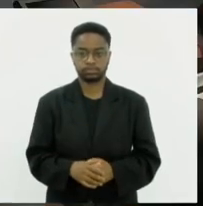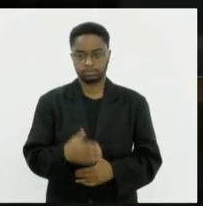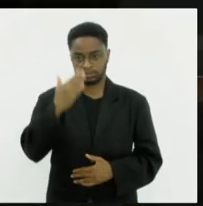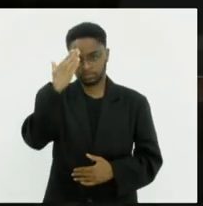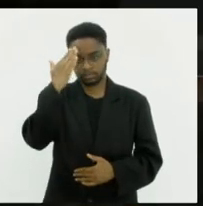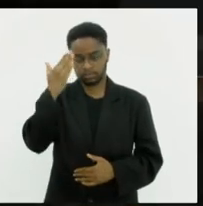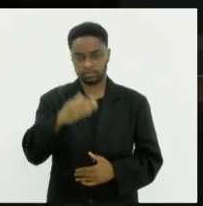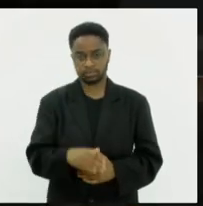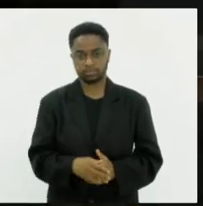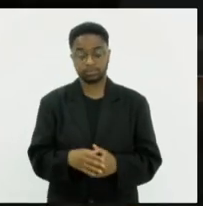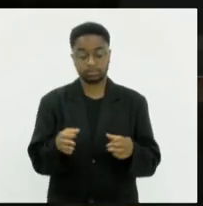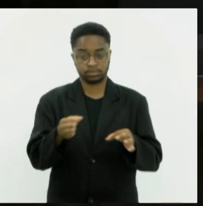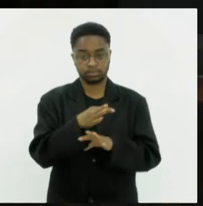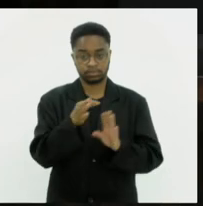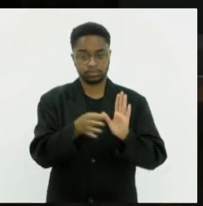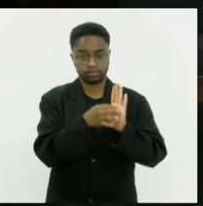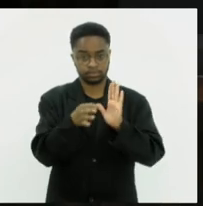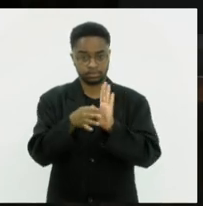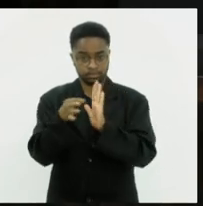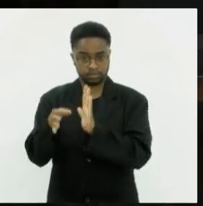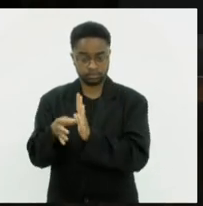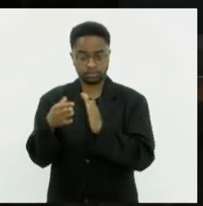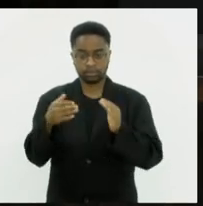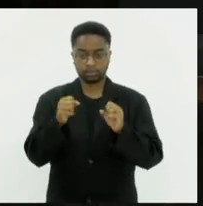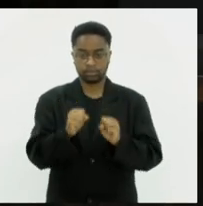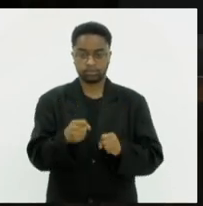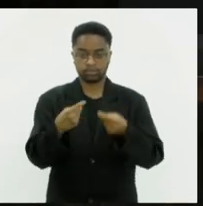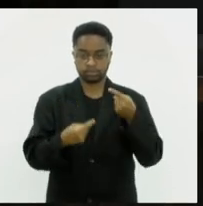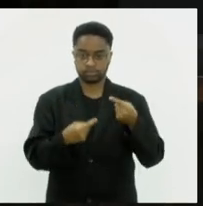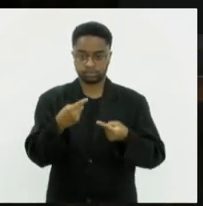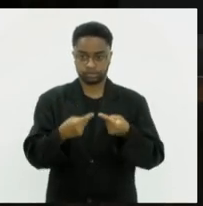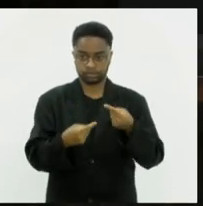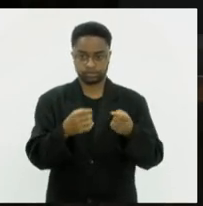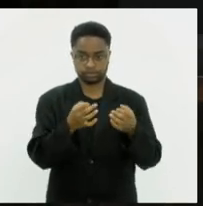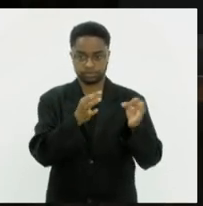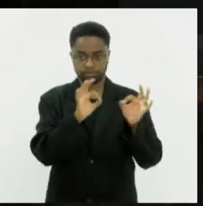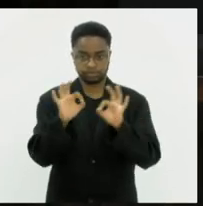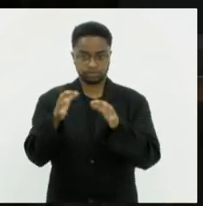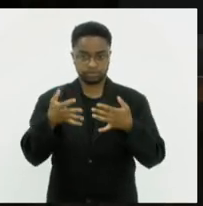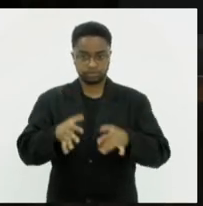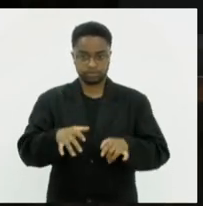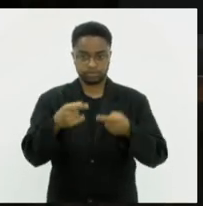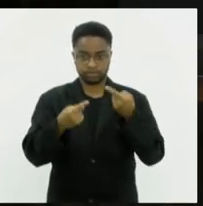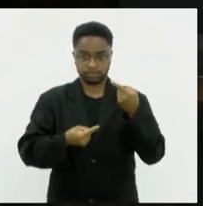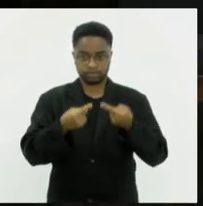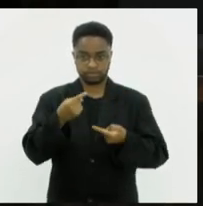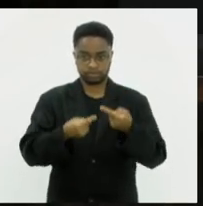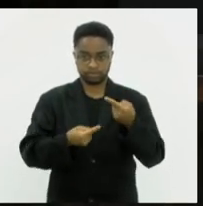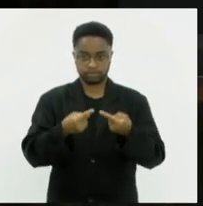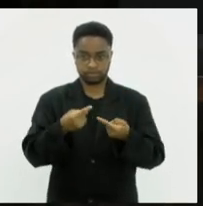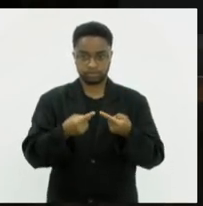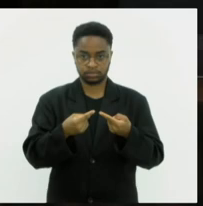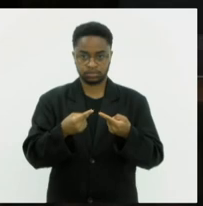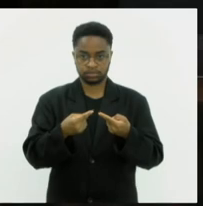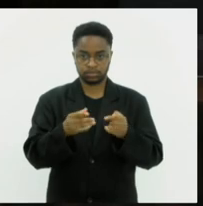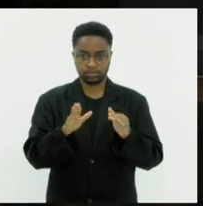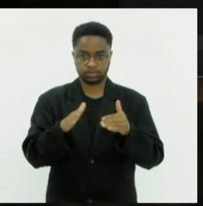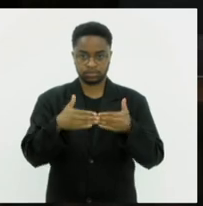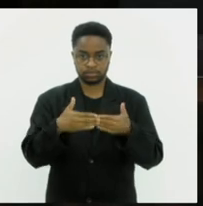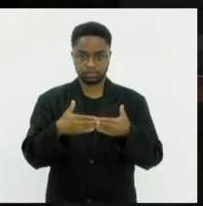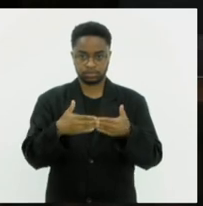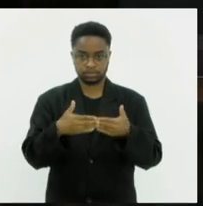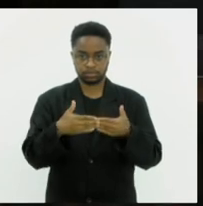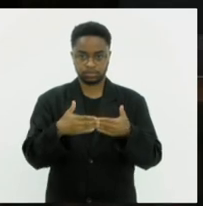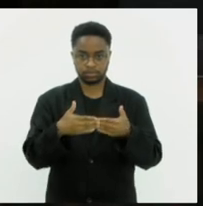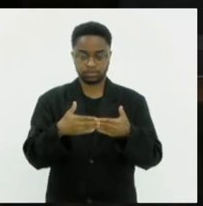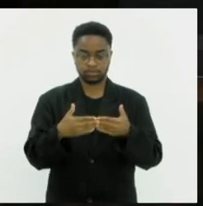Obrigada. Com os pareceres emitidos, em discussão. Não havendo quem queira discutir, encerrada a